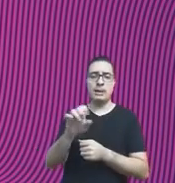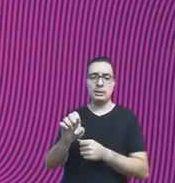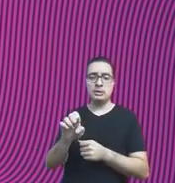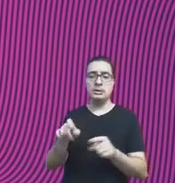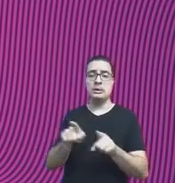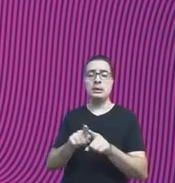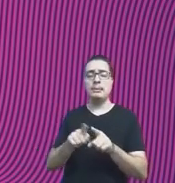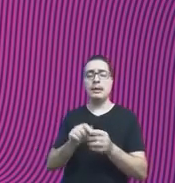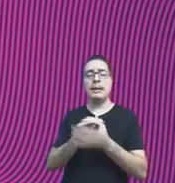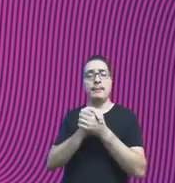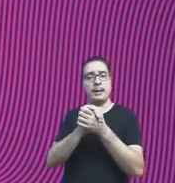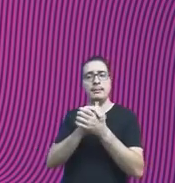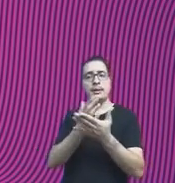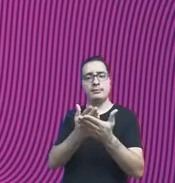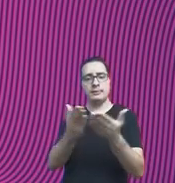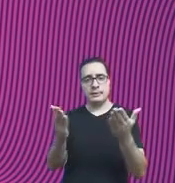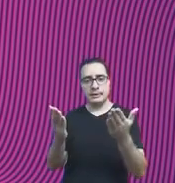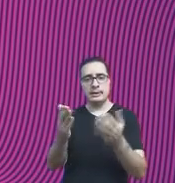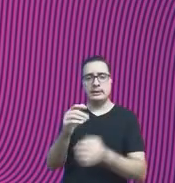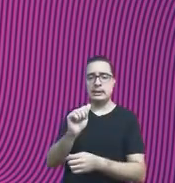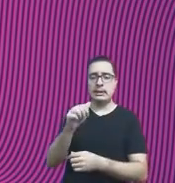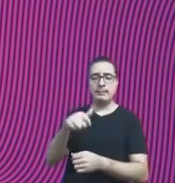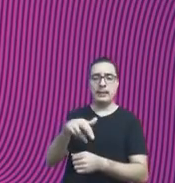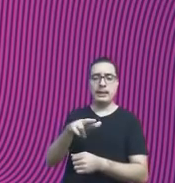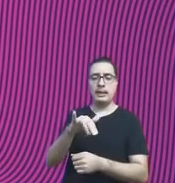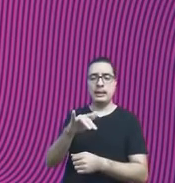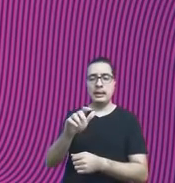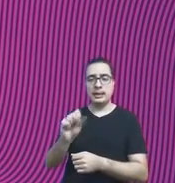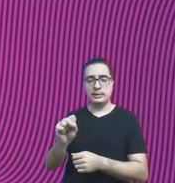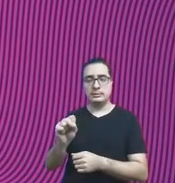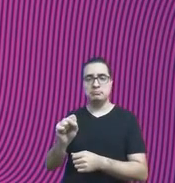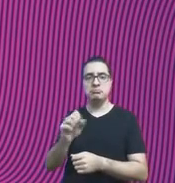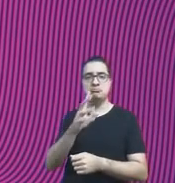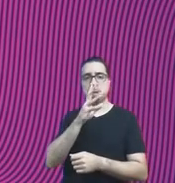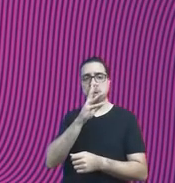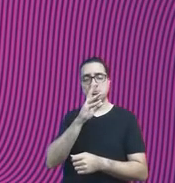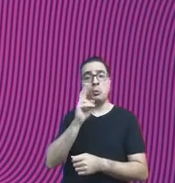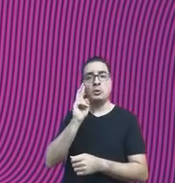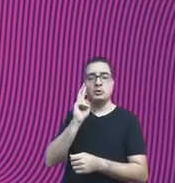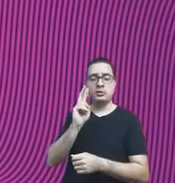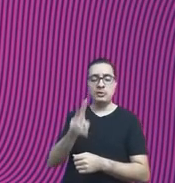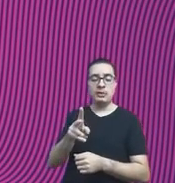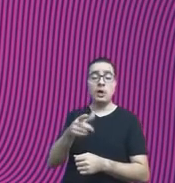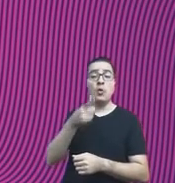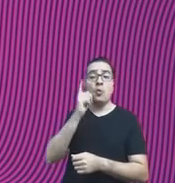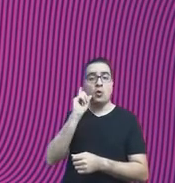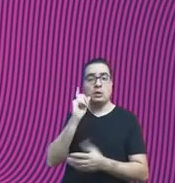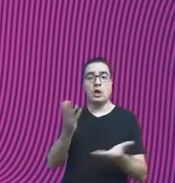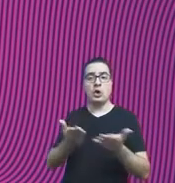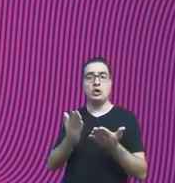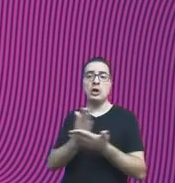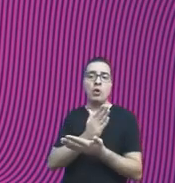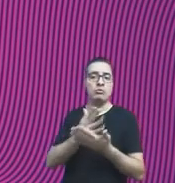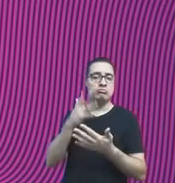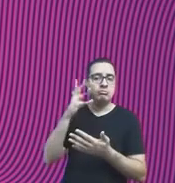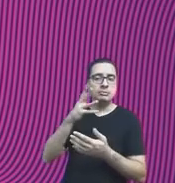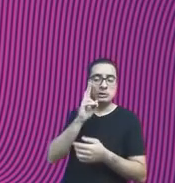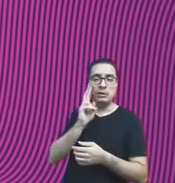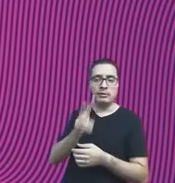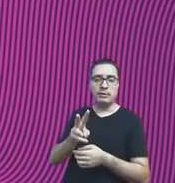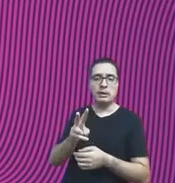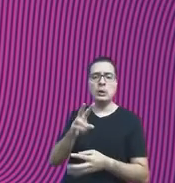vocês do Américas. A exemplo do Renato, pude assistir ontem e hoje alguma coisa e conteúdo muito